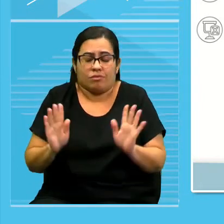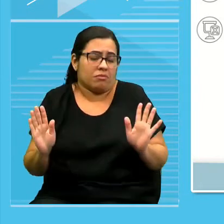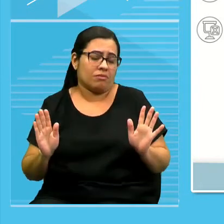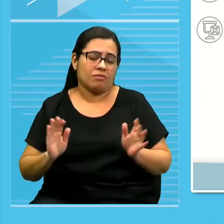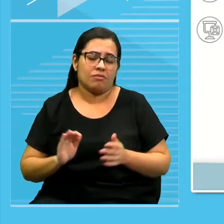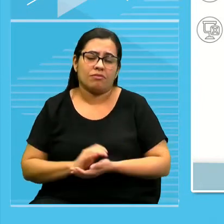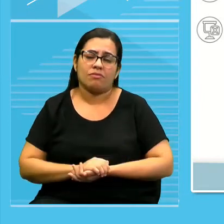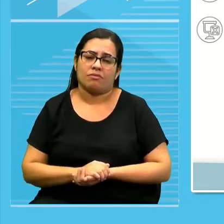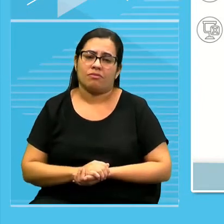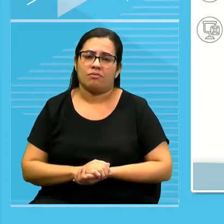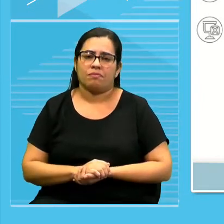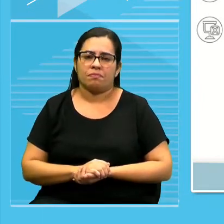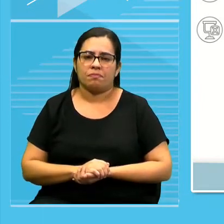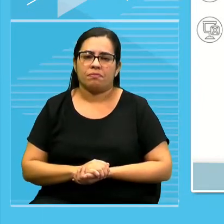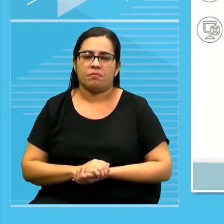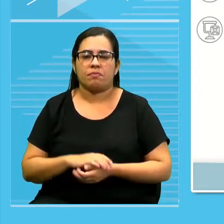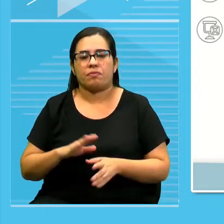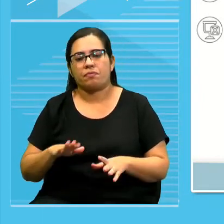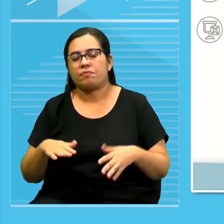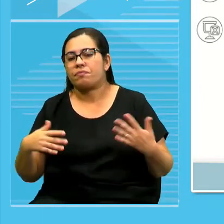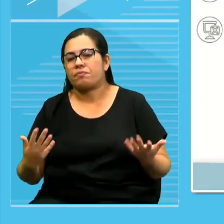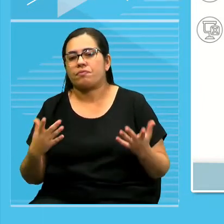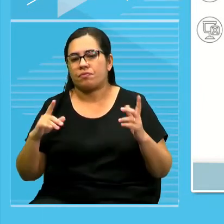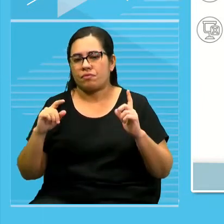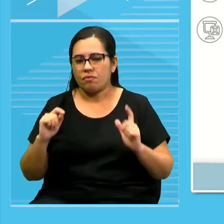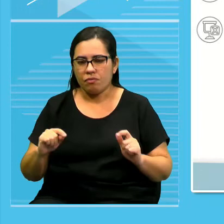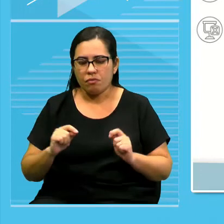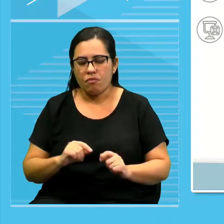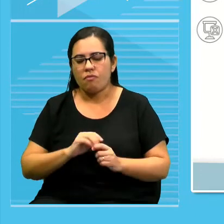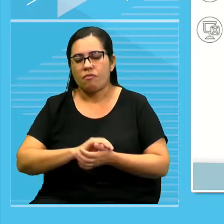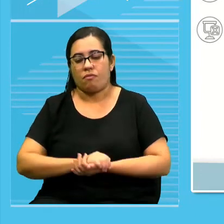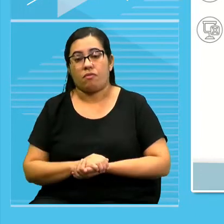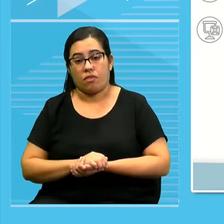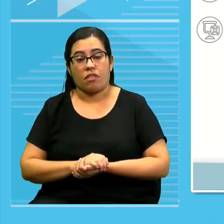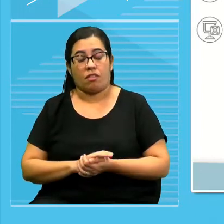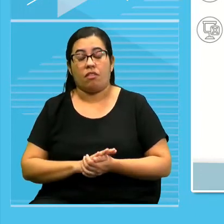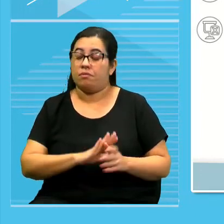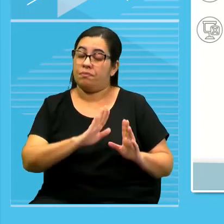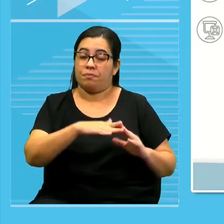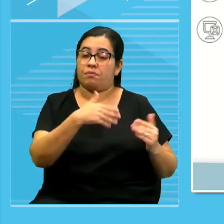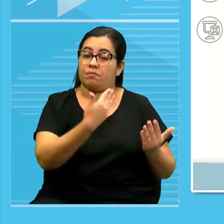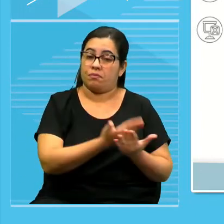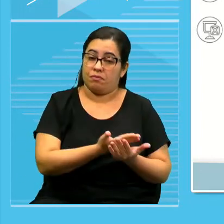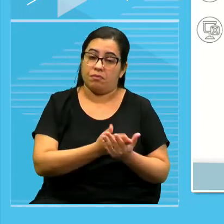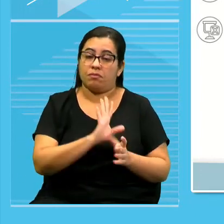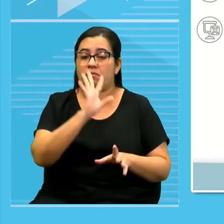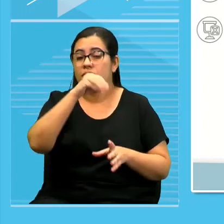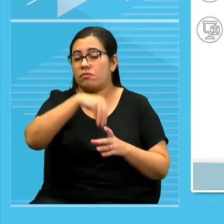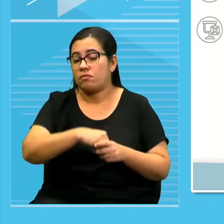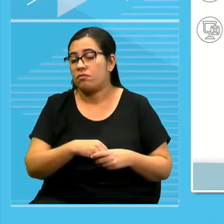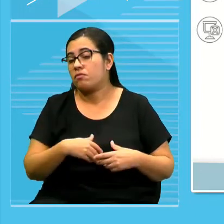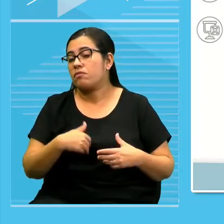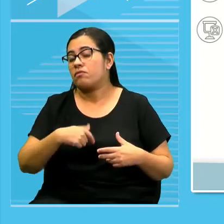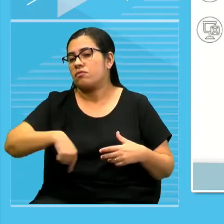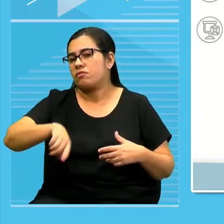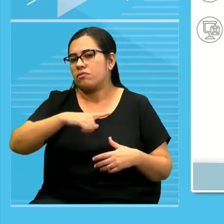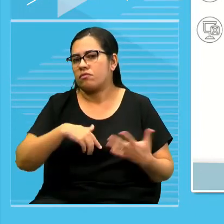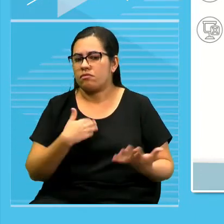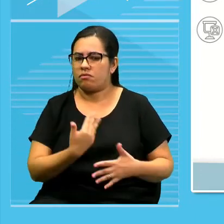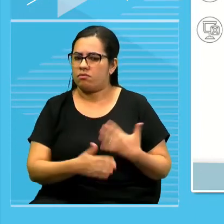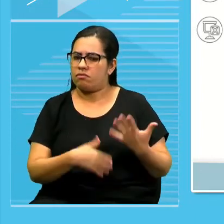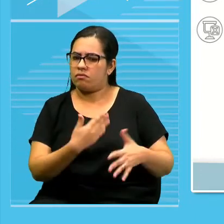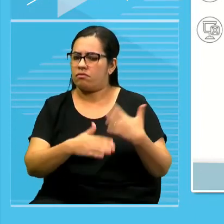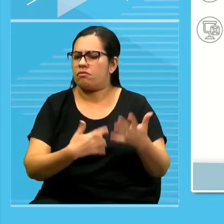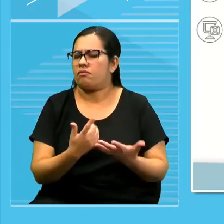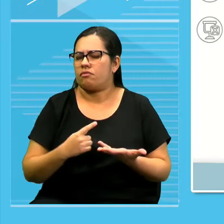própria então é também aqui dentro da escola a gente passa por um processo de desenvolver